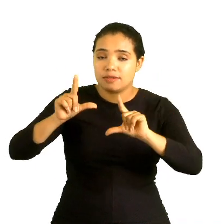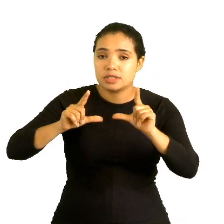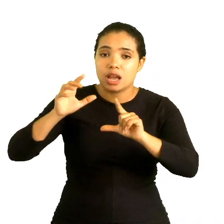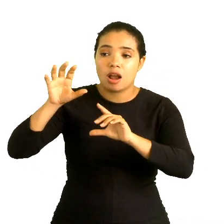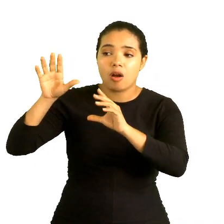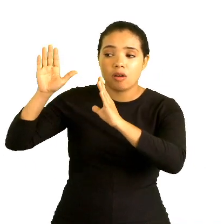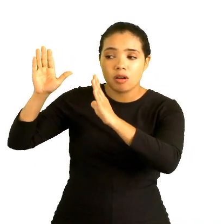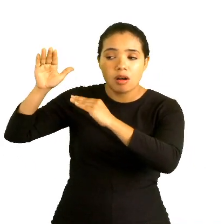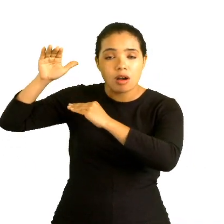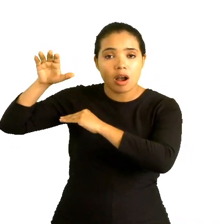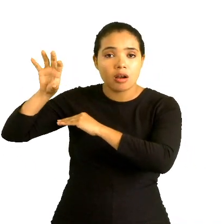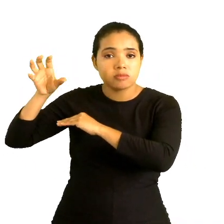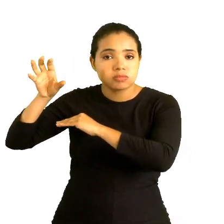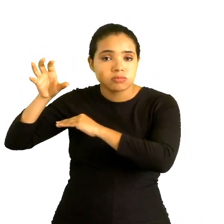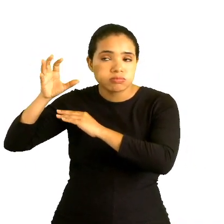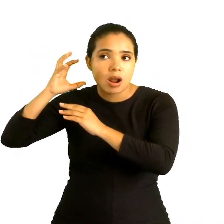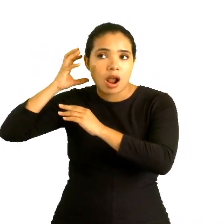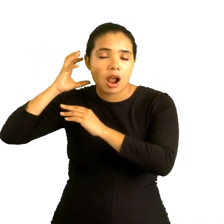dentre outras.